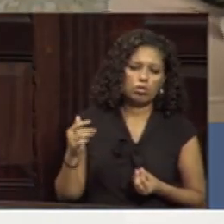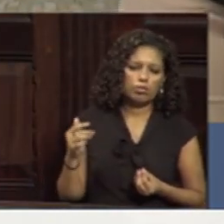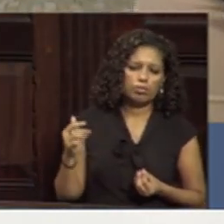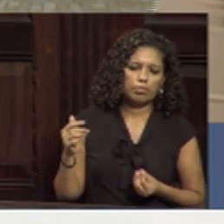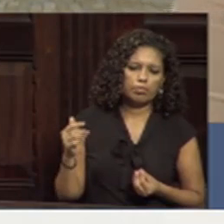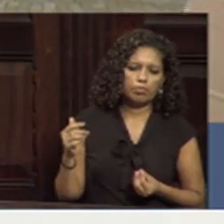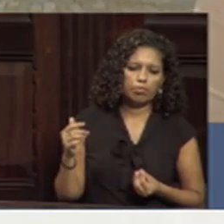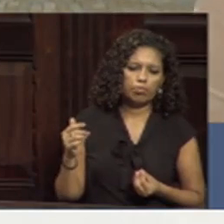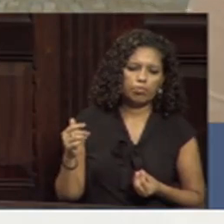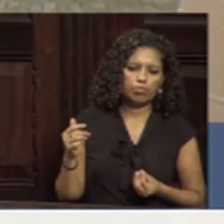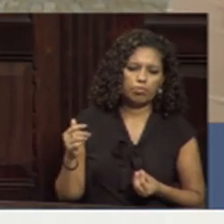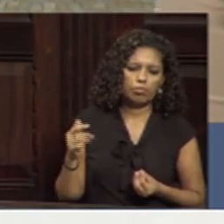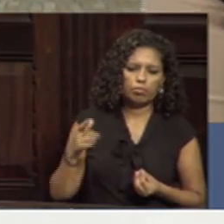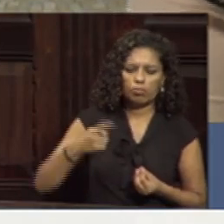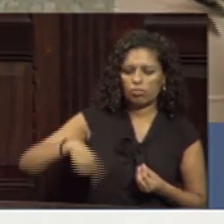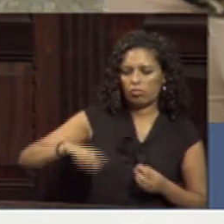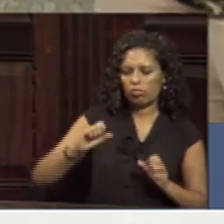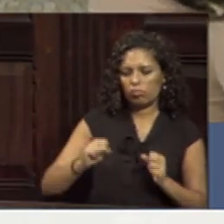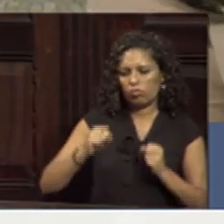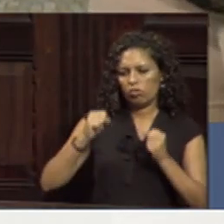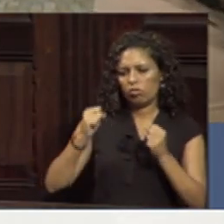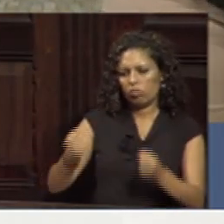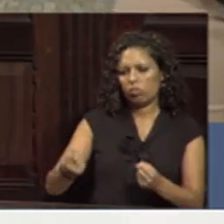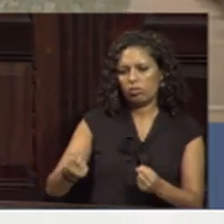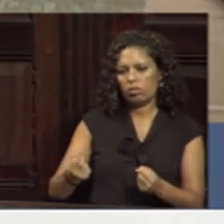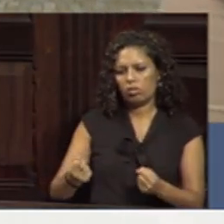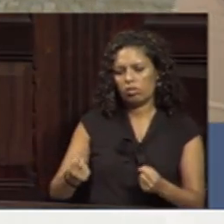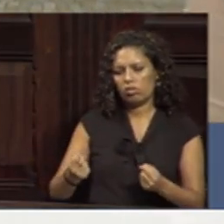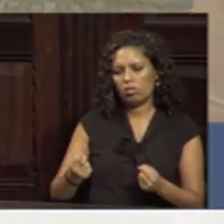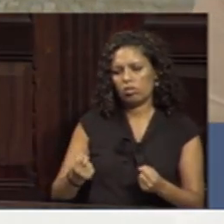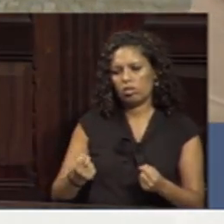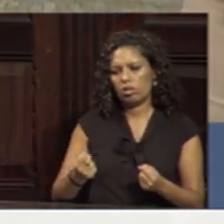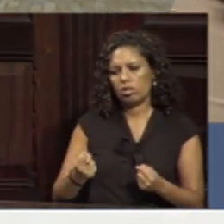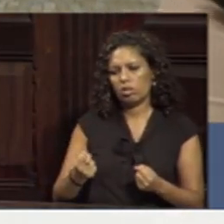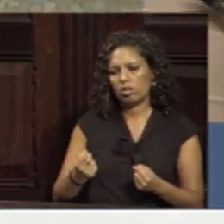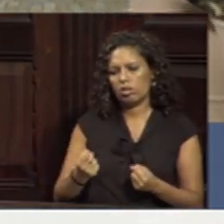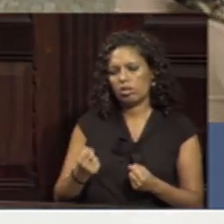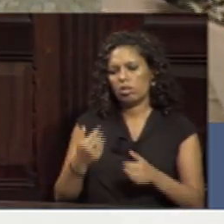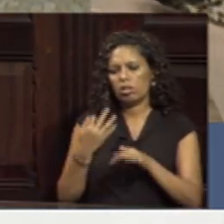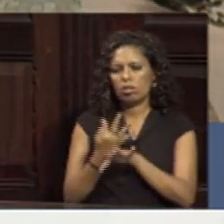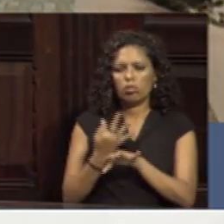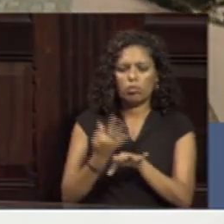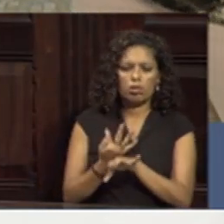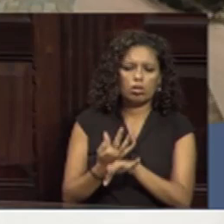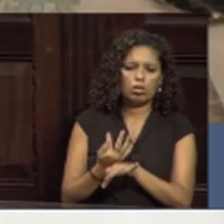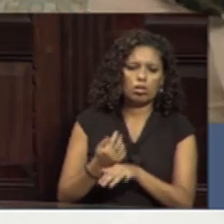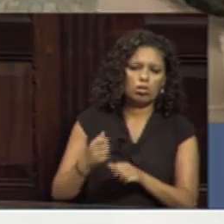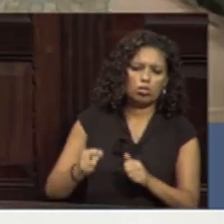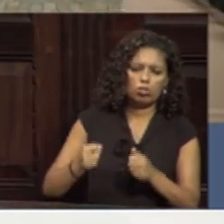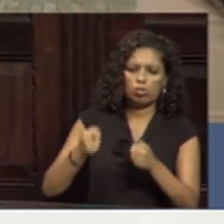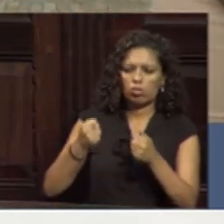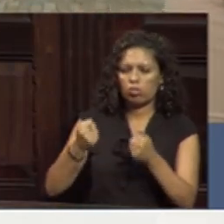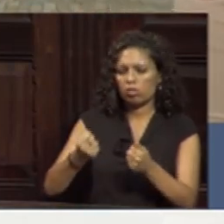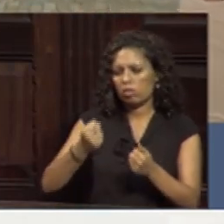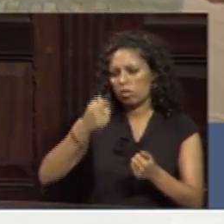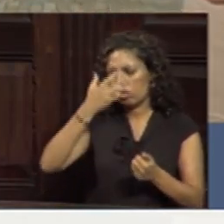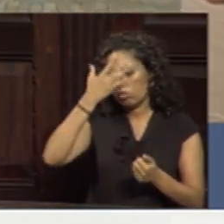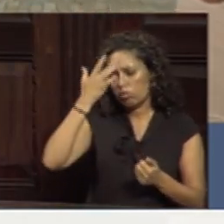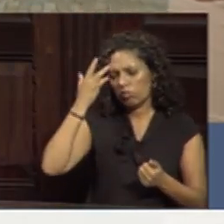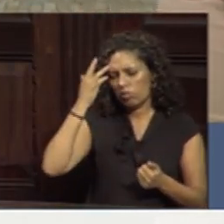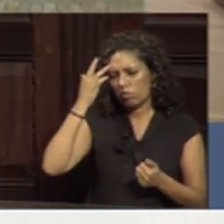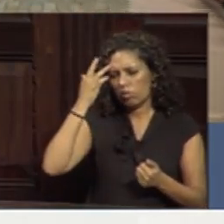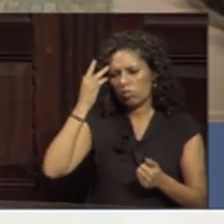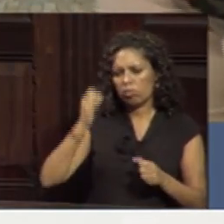país, lutando pelos menos favorecidos, lutando pelas classes menos favorecidas, lutando pelas pessoas mais